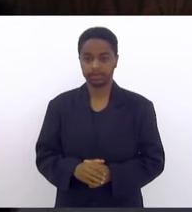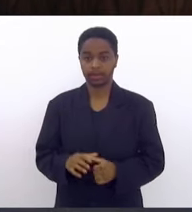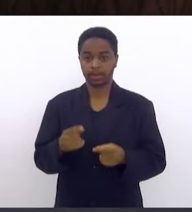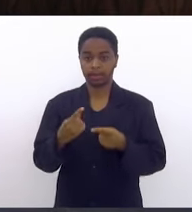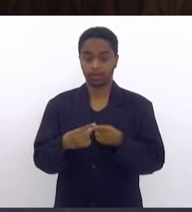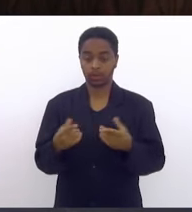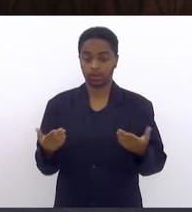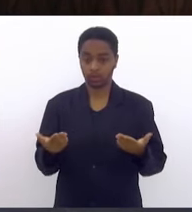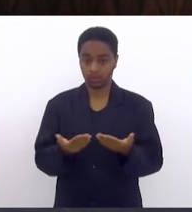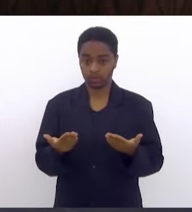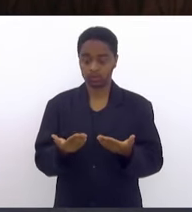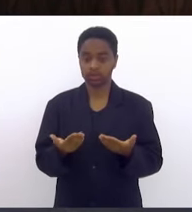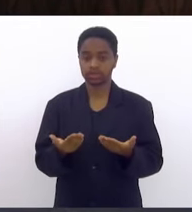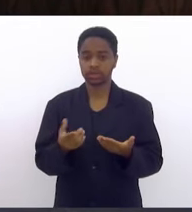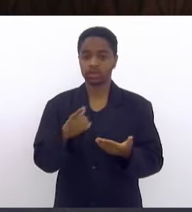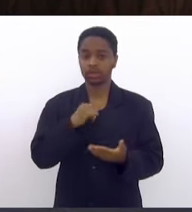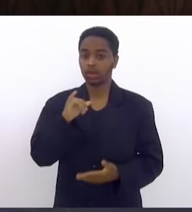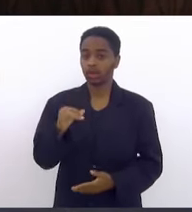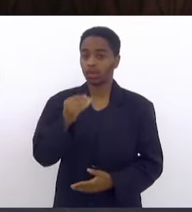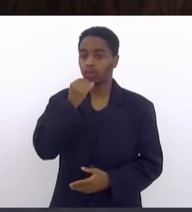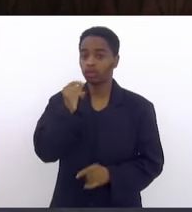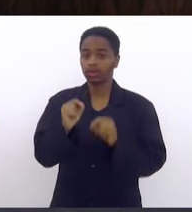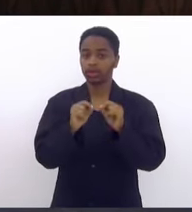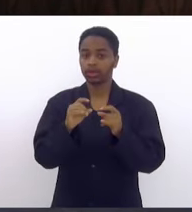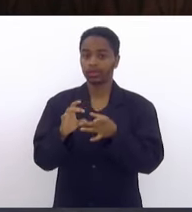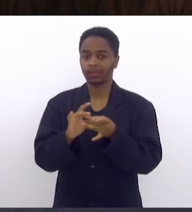Mangaratiba hoje tem uma oportunidade de união.